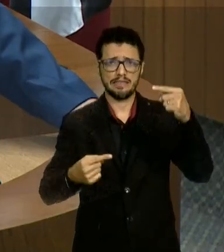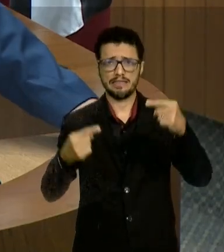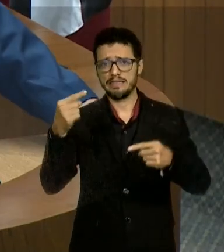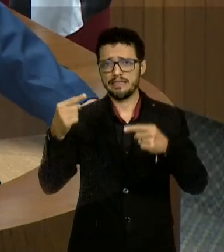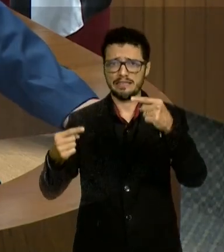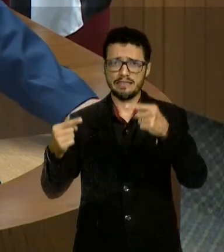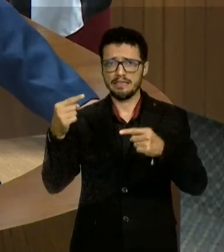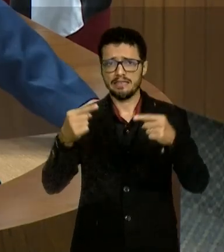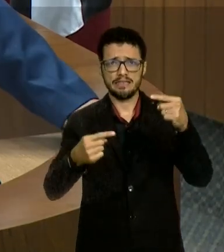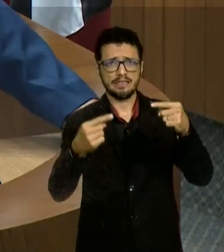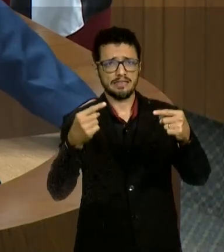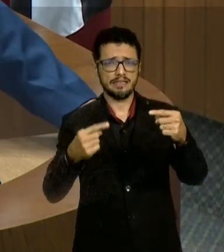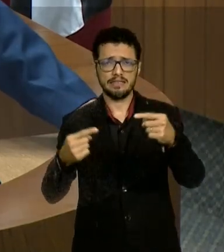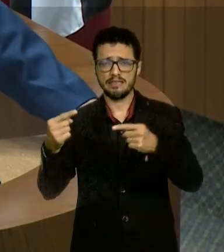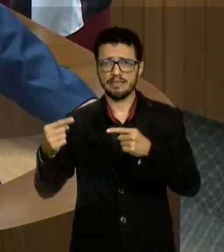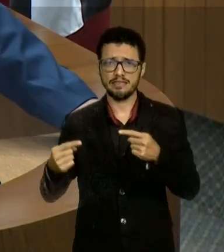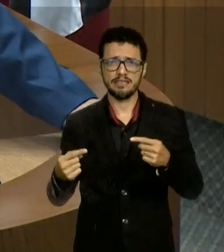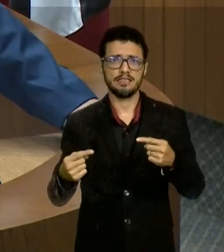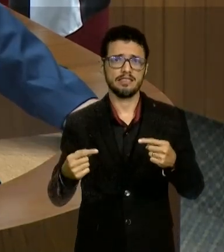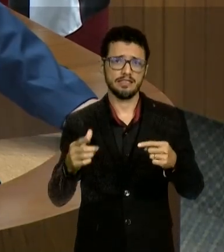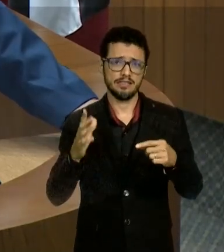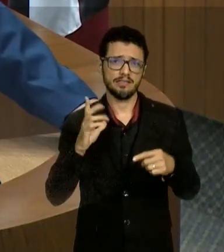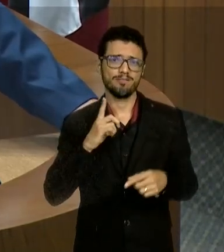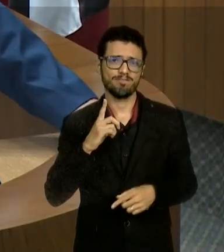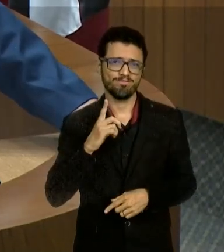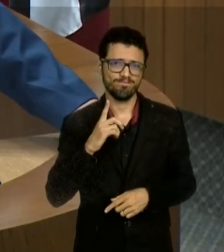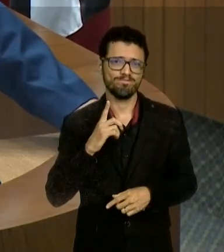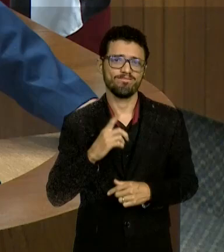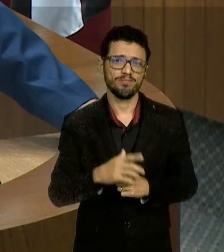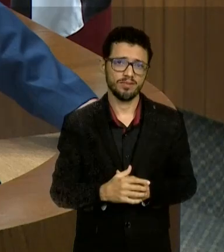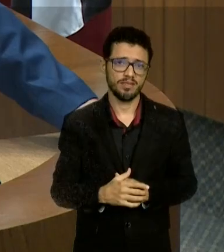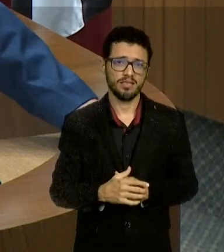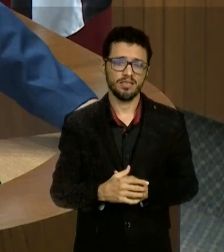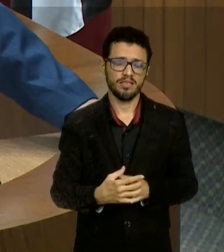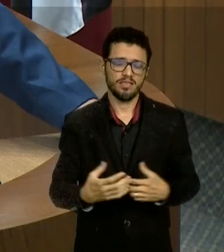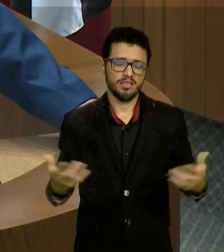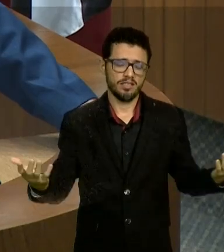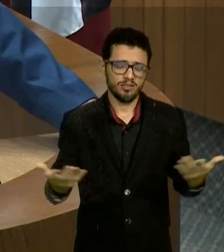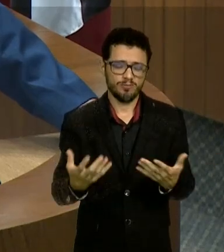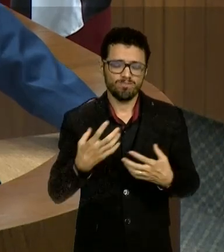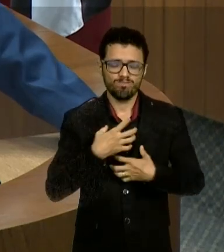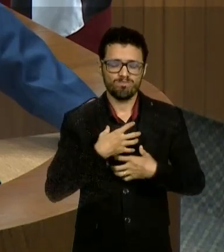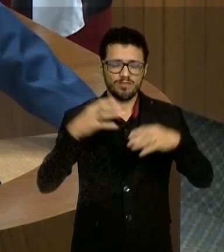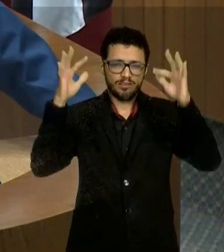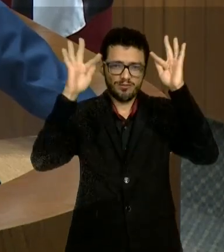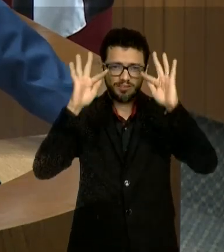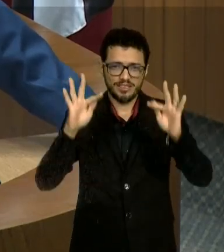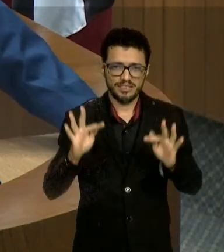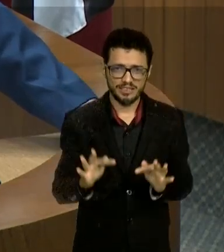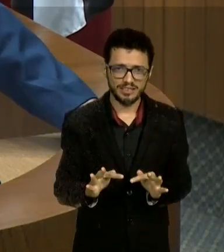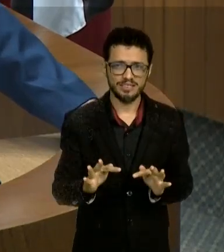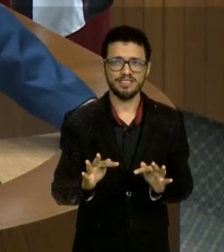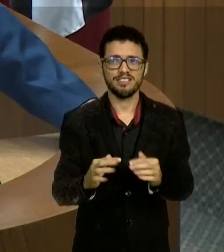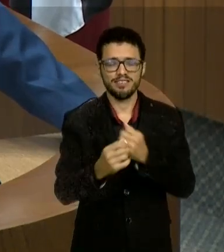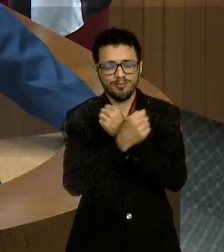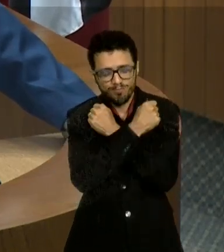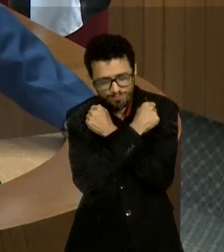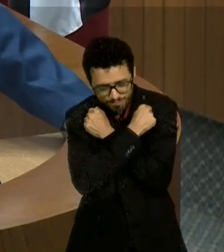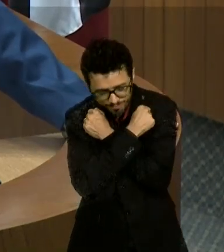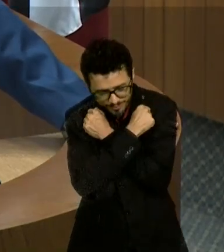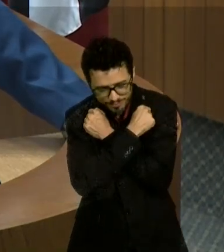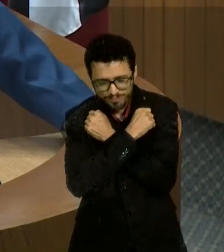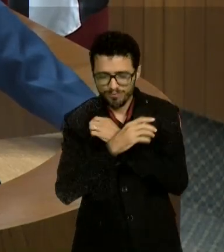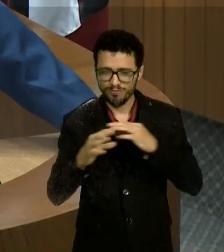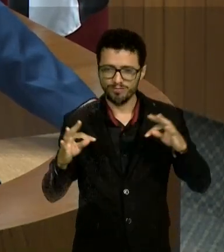internacionais. Então, eu fico muito feliz e abraço fraterno a todo o povo de